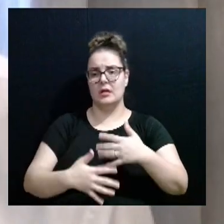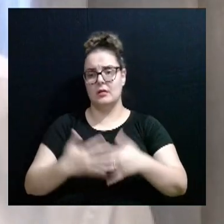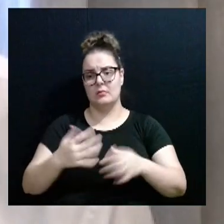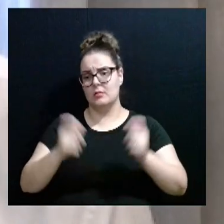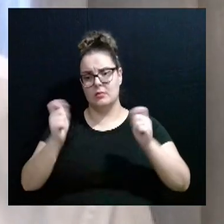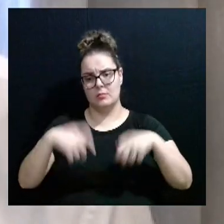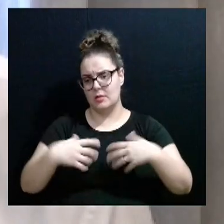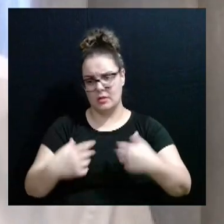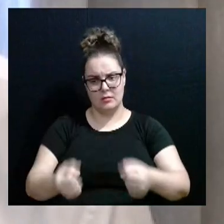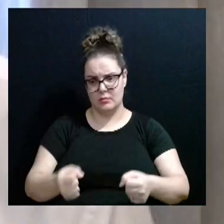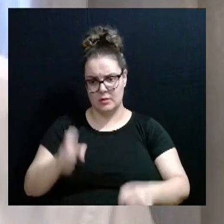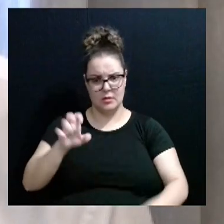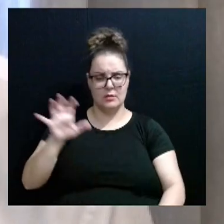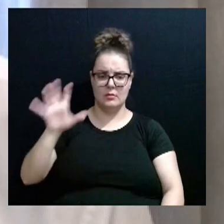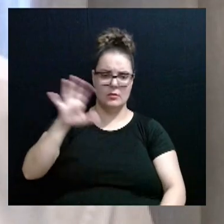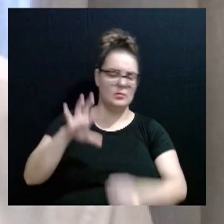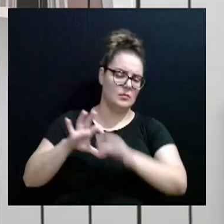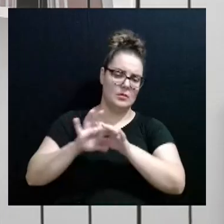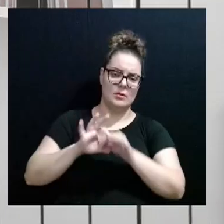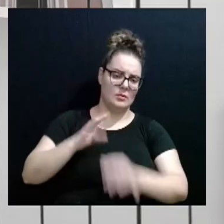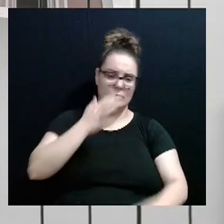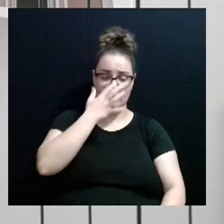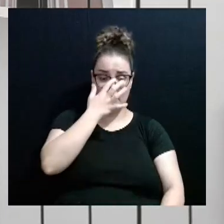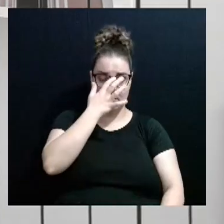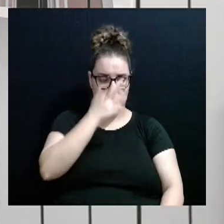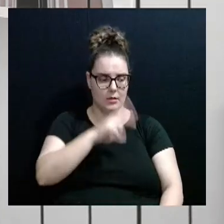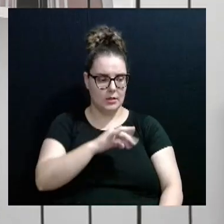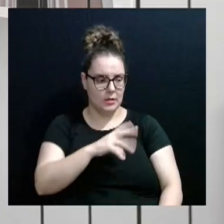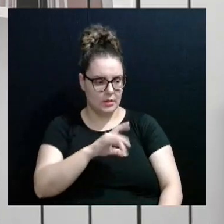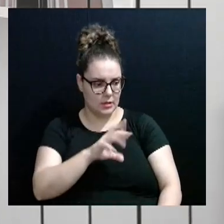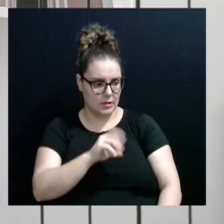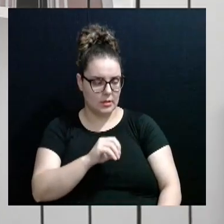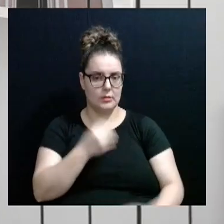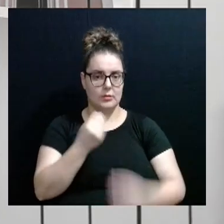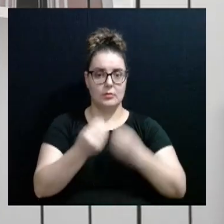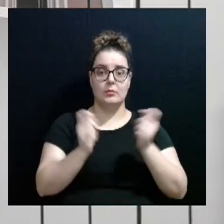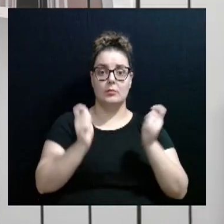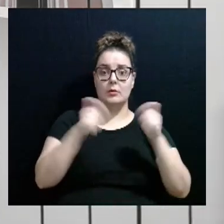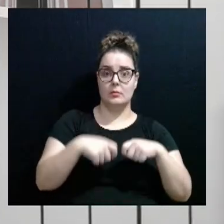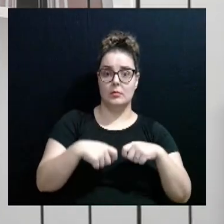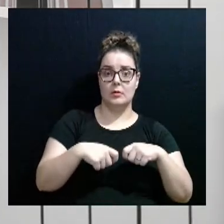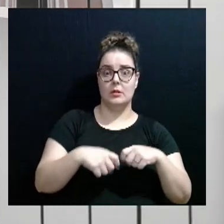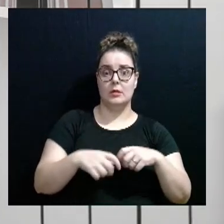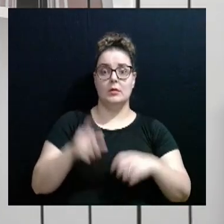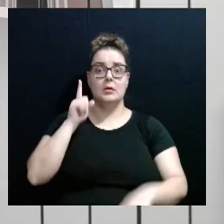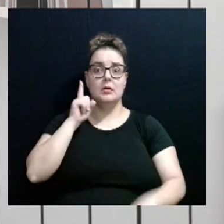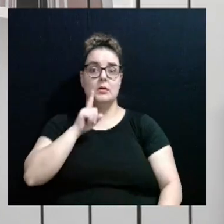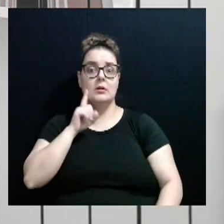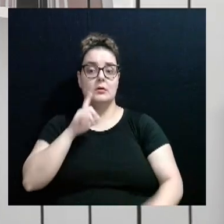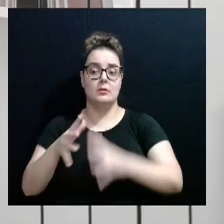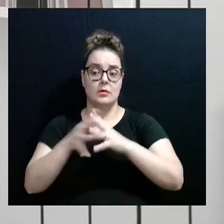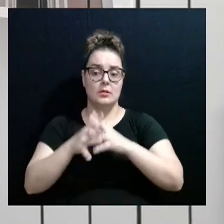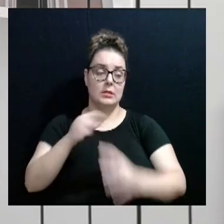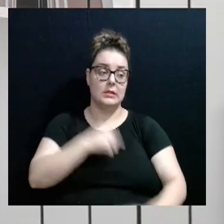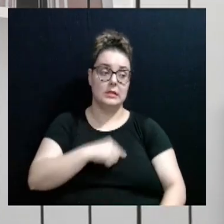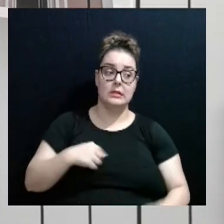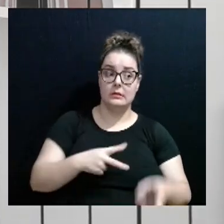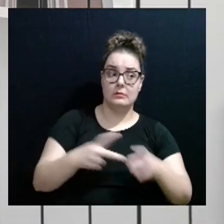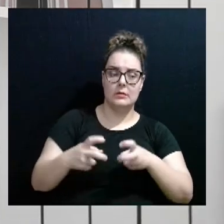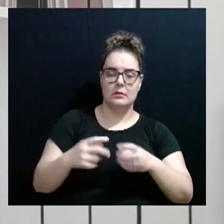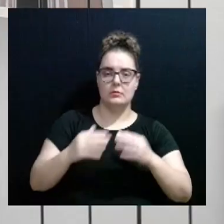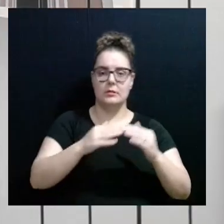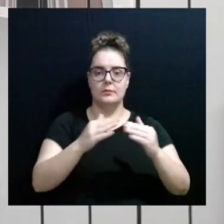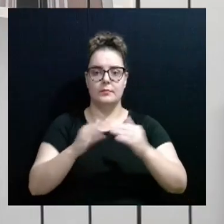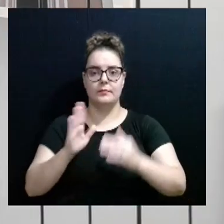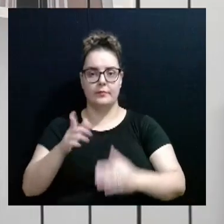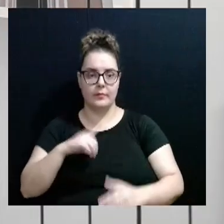Europeia. Ricardo, como as potências Estados Unidos e China enxergam este acordo? A gente já tem alguma